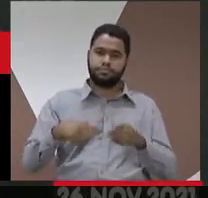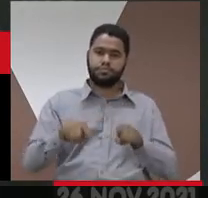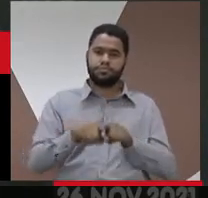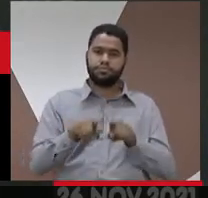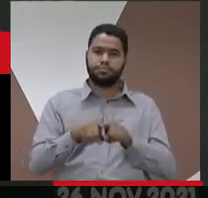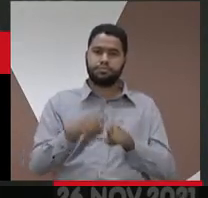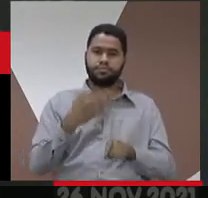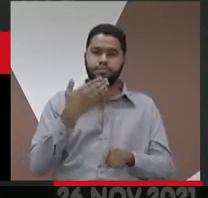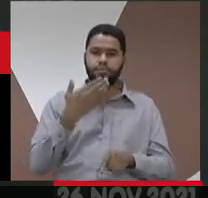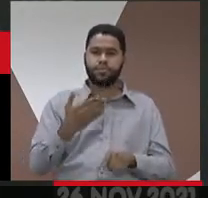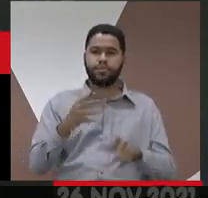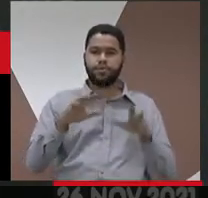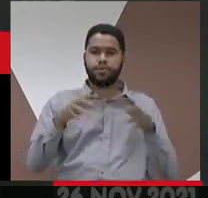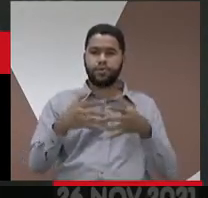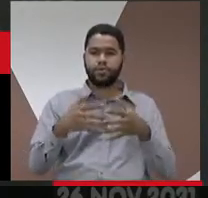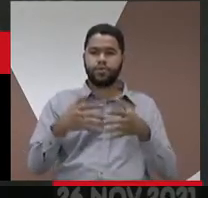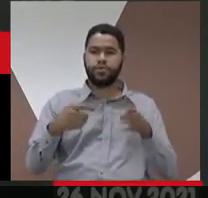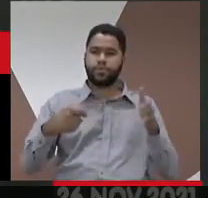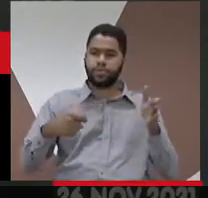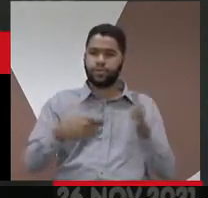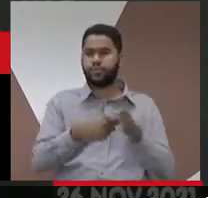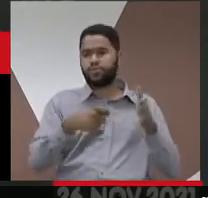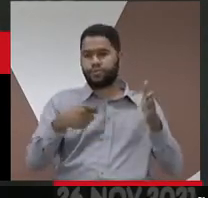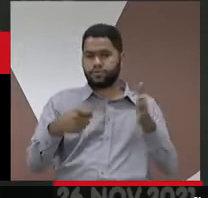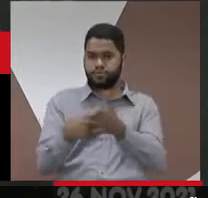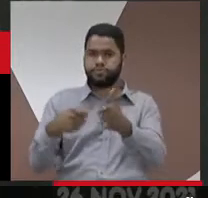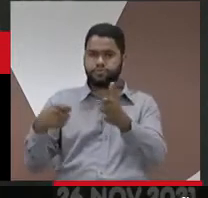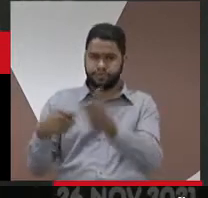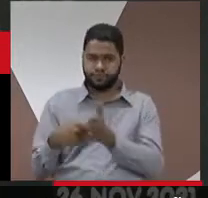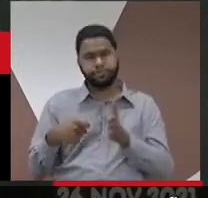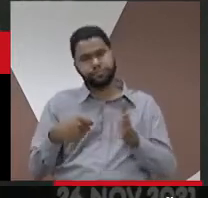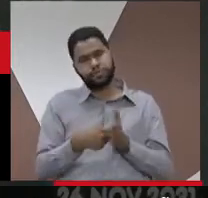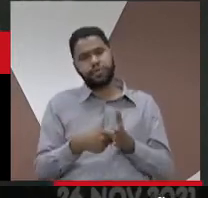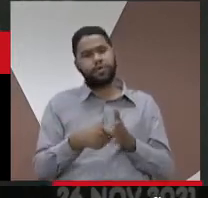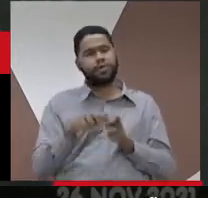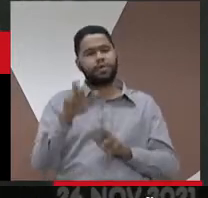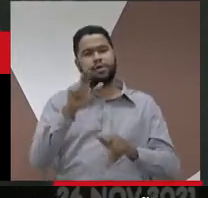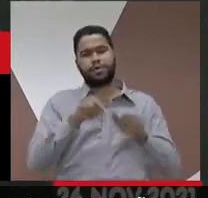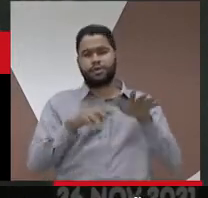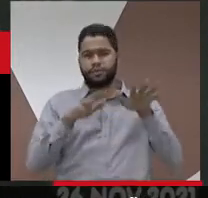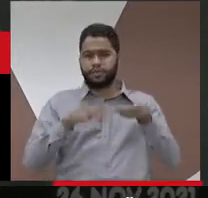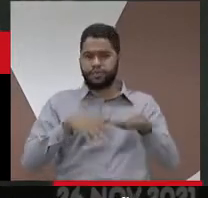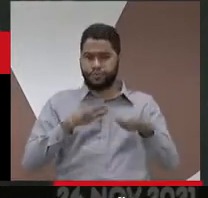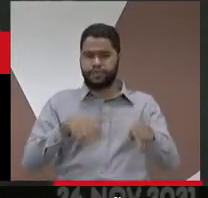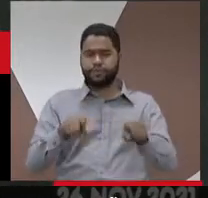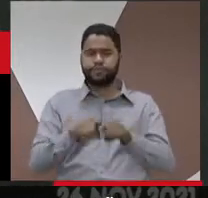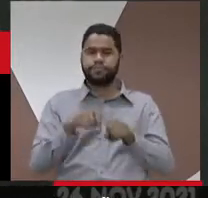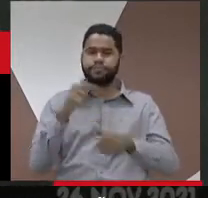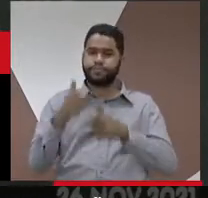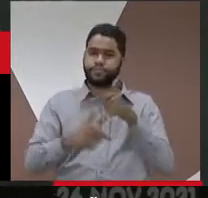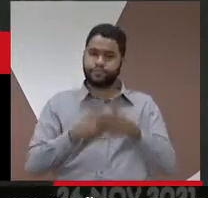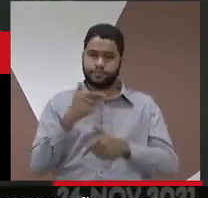que as comunidades vêm denunciando, por meio de diversas manifestações, notas, artigos e atividades